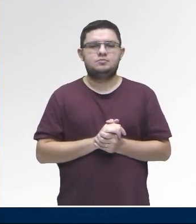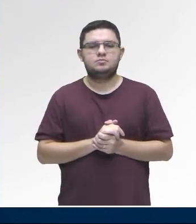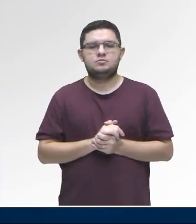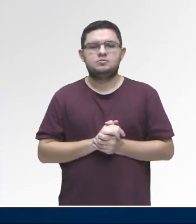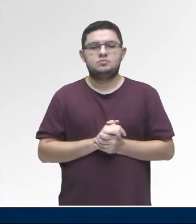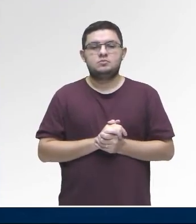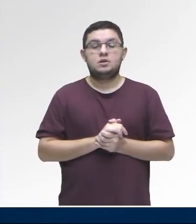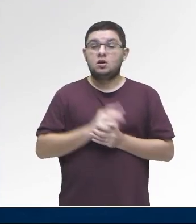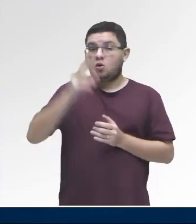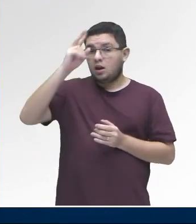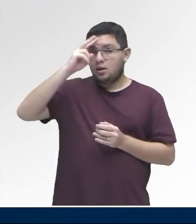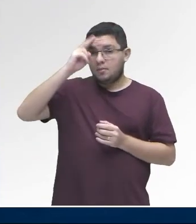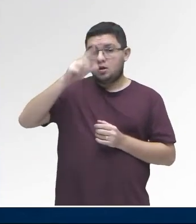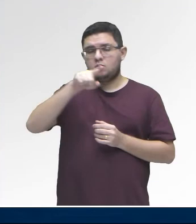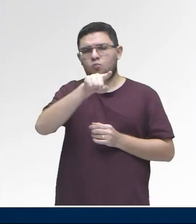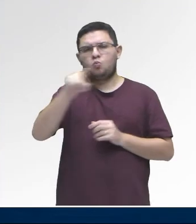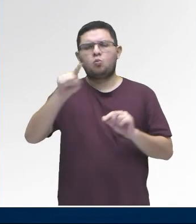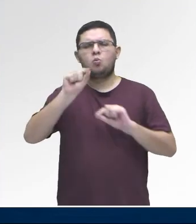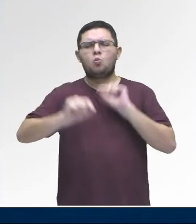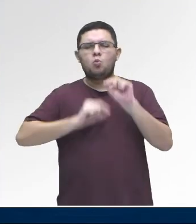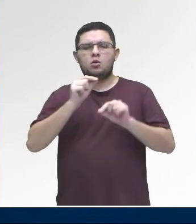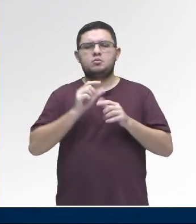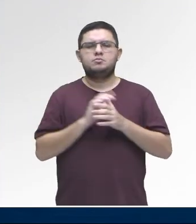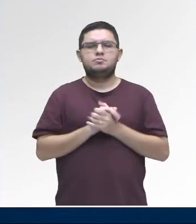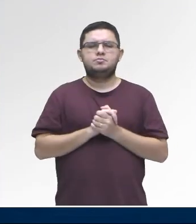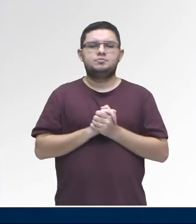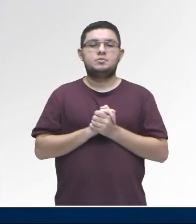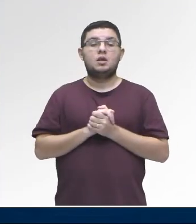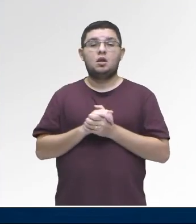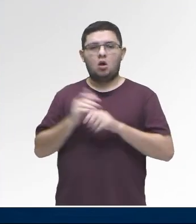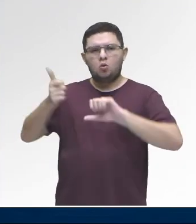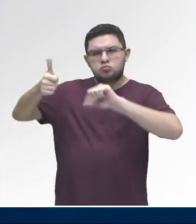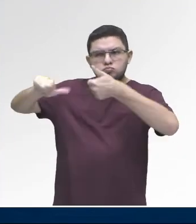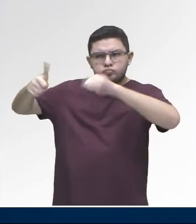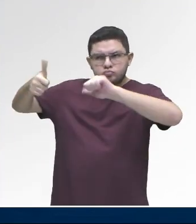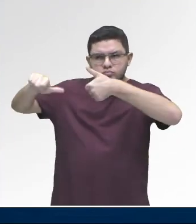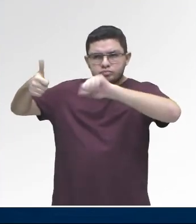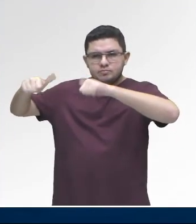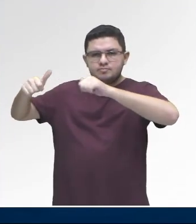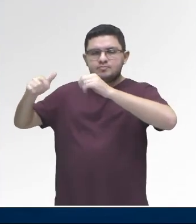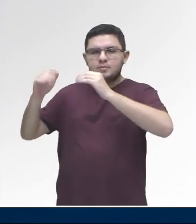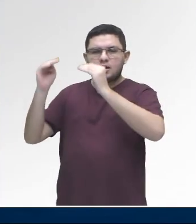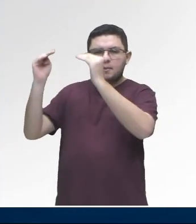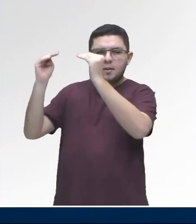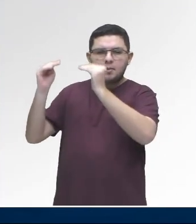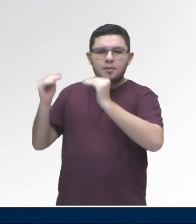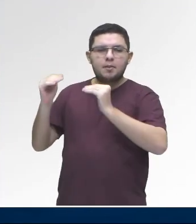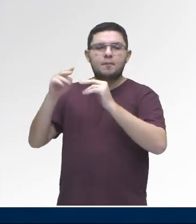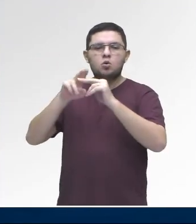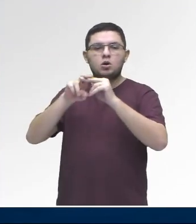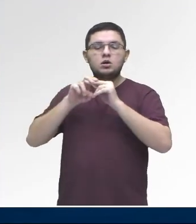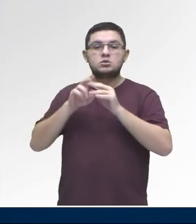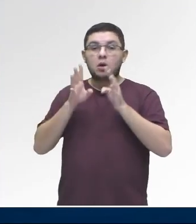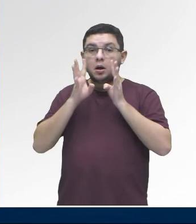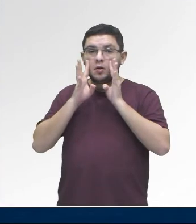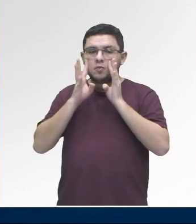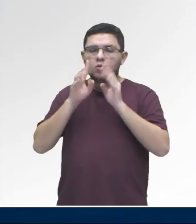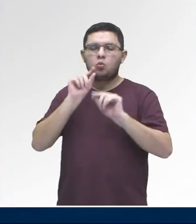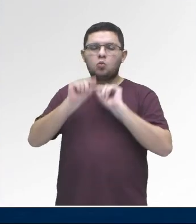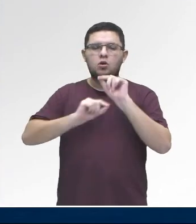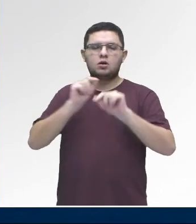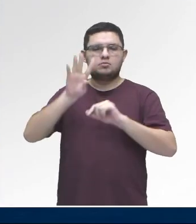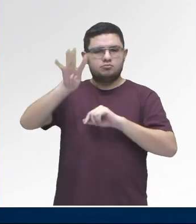Lembrando para vocês que essa análise, ela está sendo